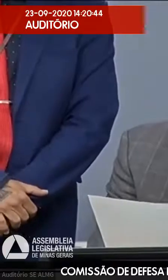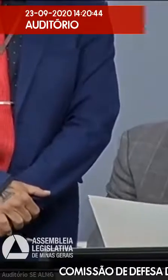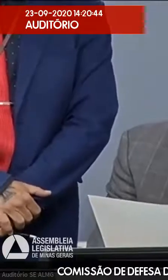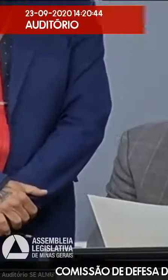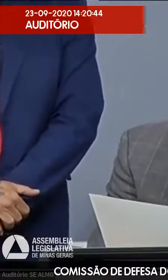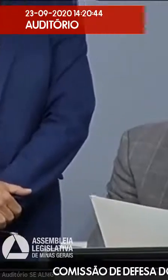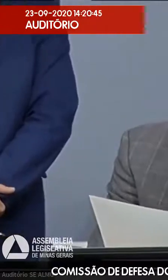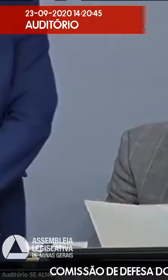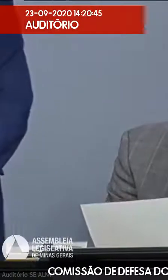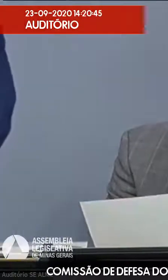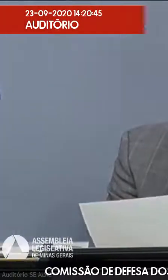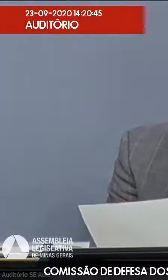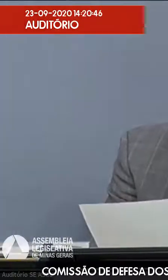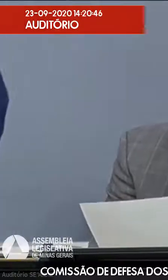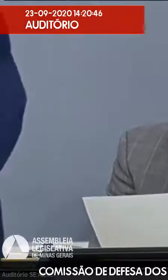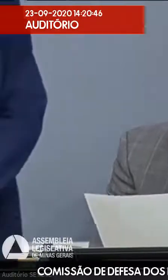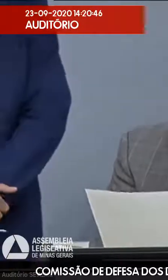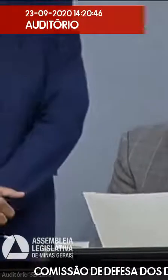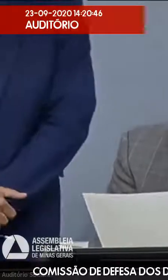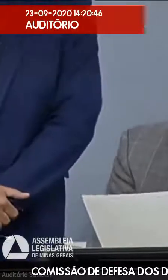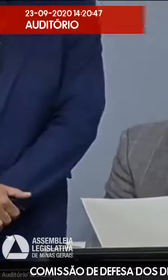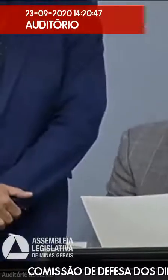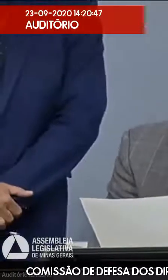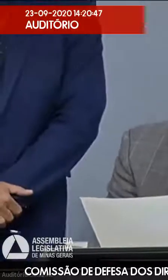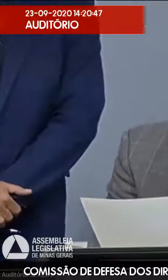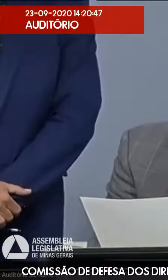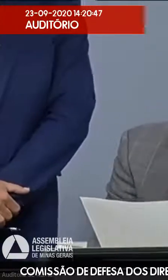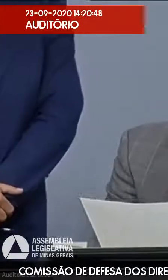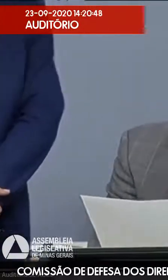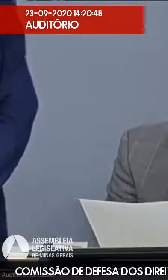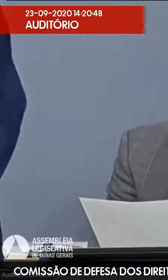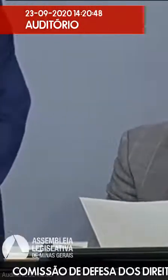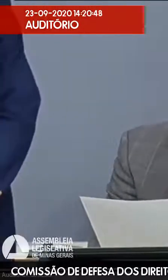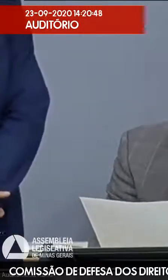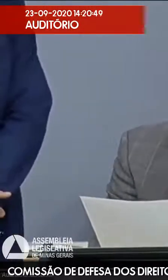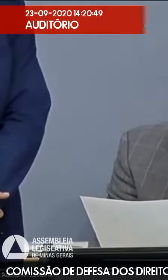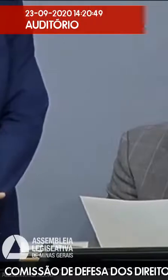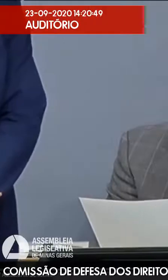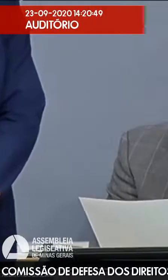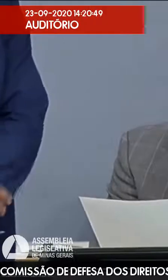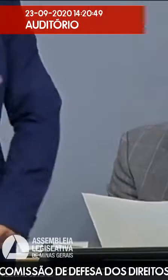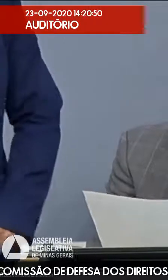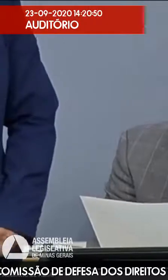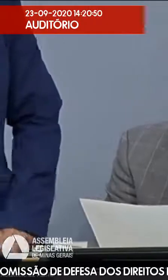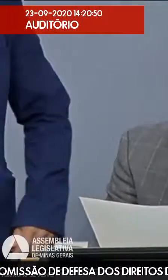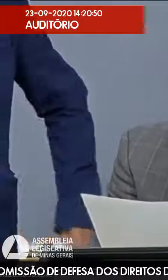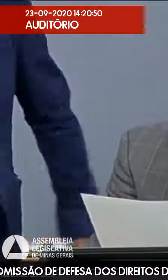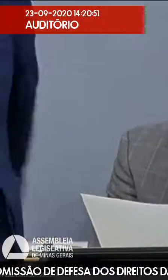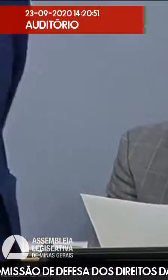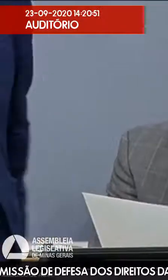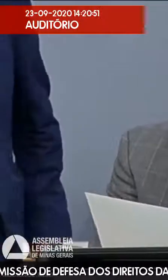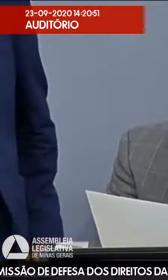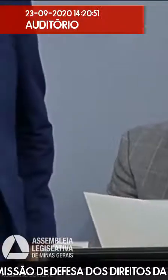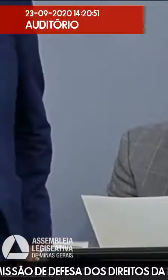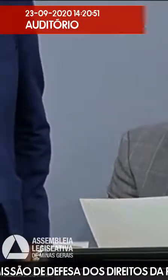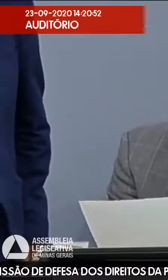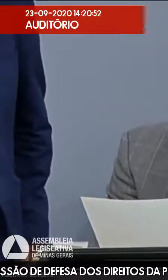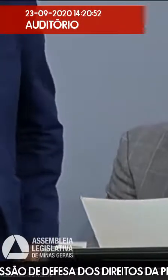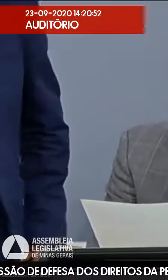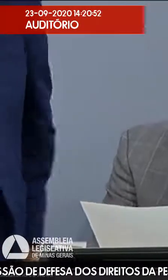Regimento Interno, seja realizada audiência pública para debater os desafios que a comunidade surda enfrenta no estado de